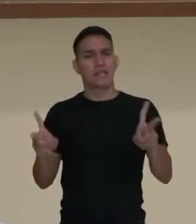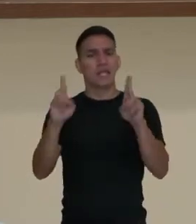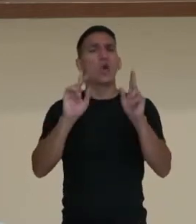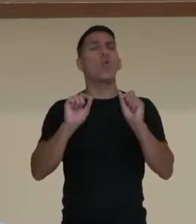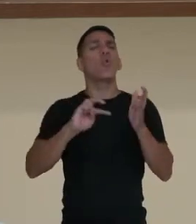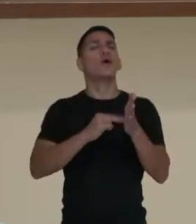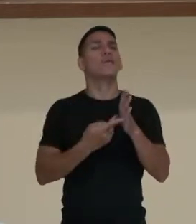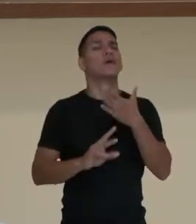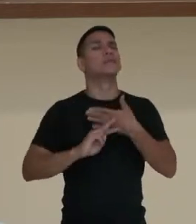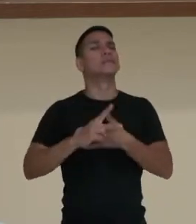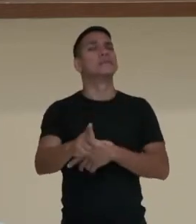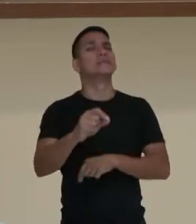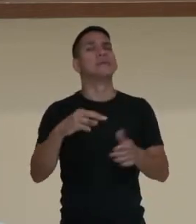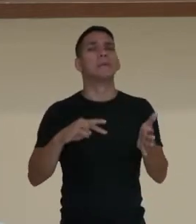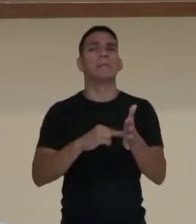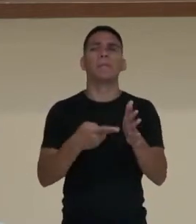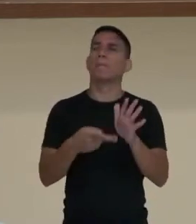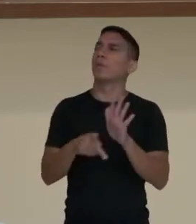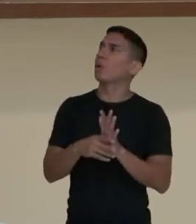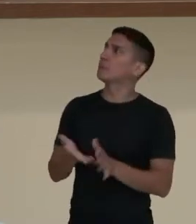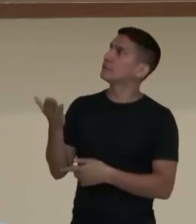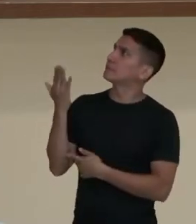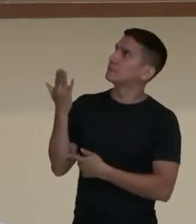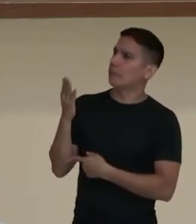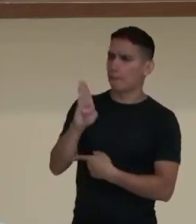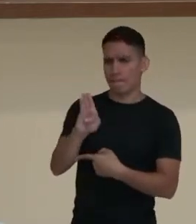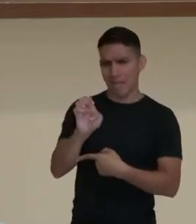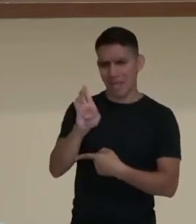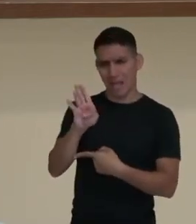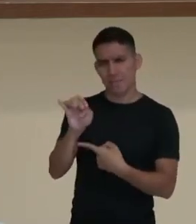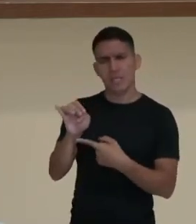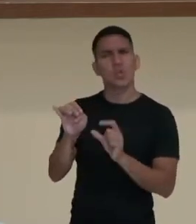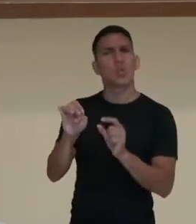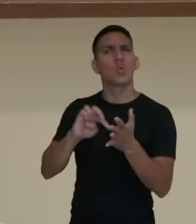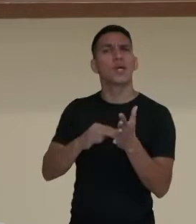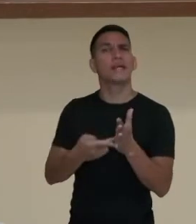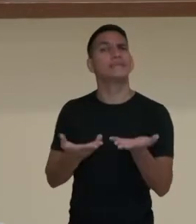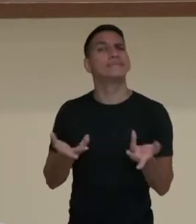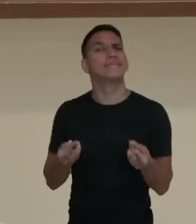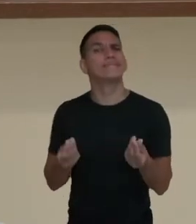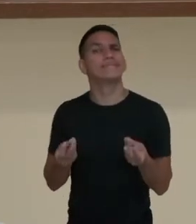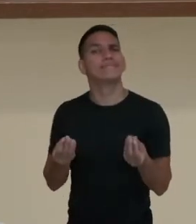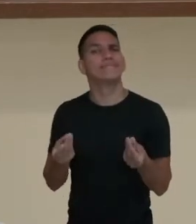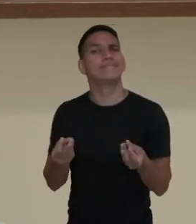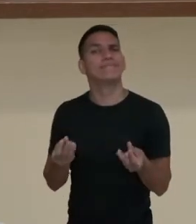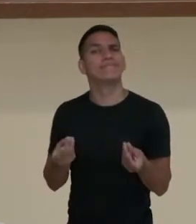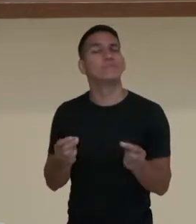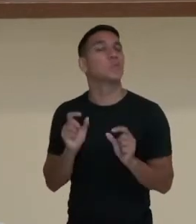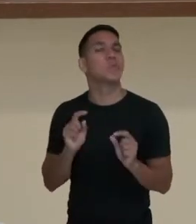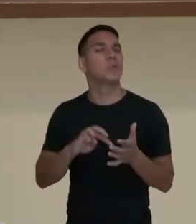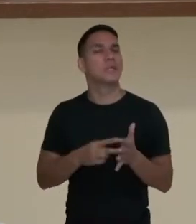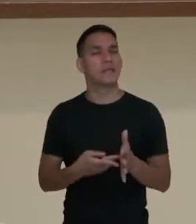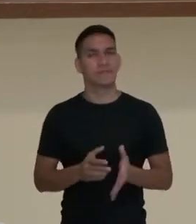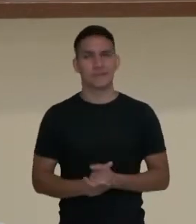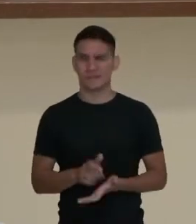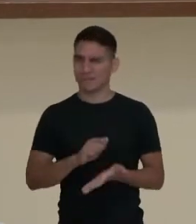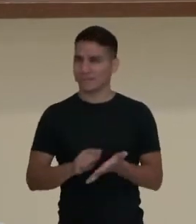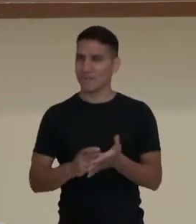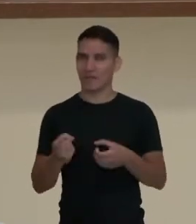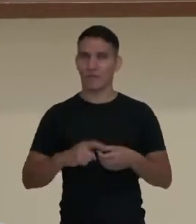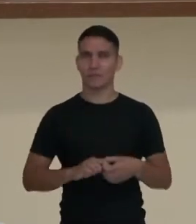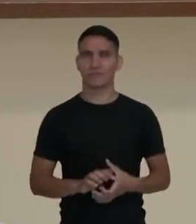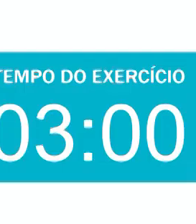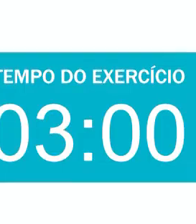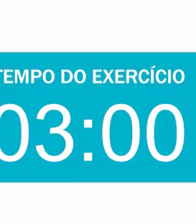de sentido provocado pela expressão bebi de muitas fontes? O que quer dizer bebi de muitas fontes? Escreve lá, já